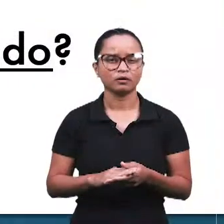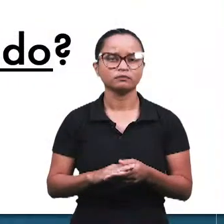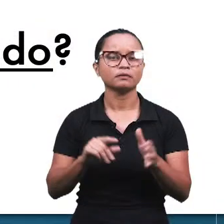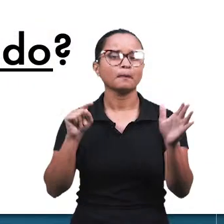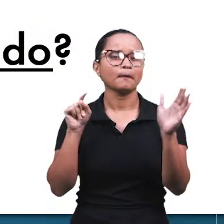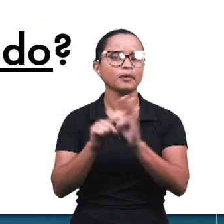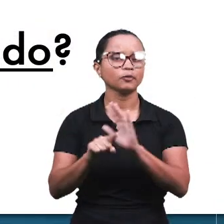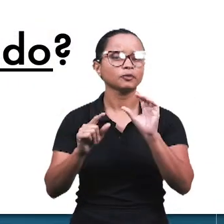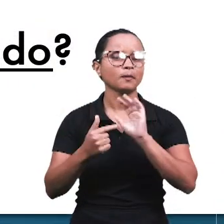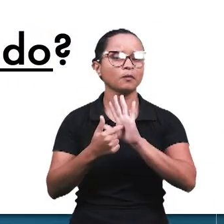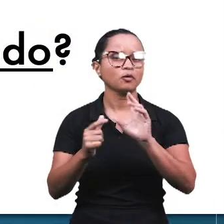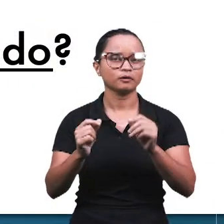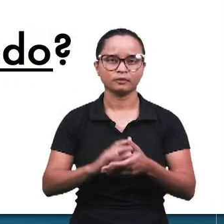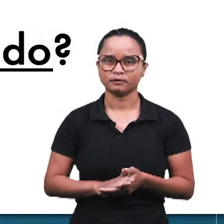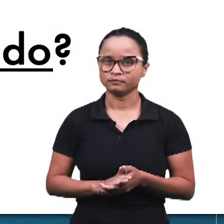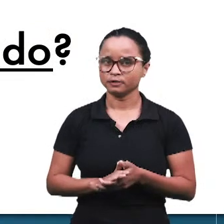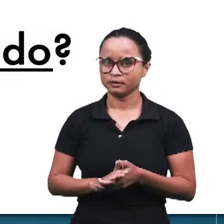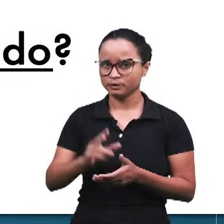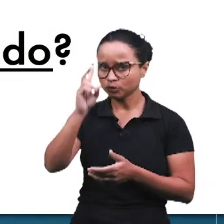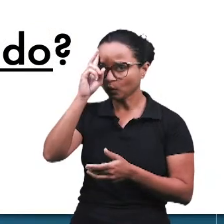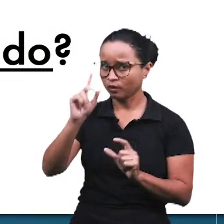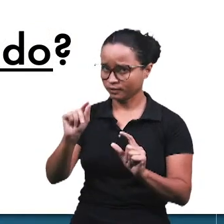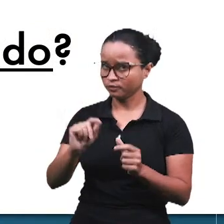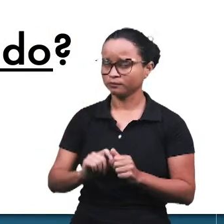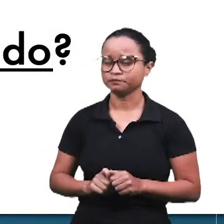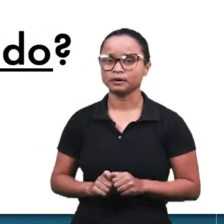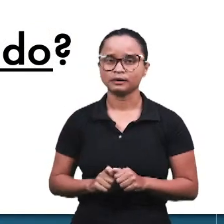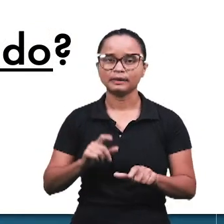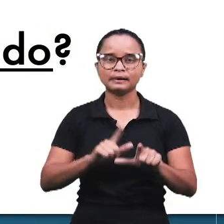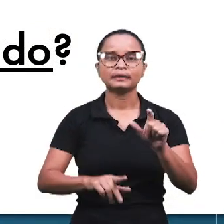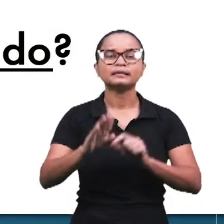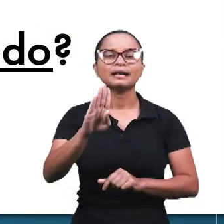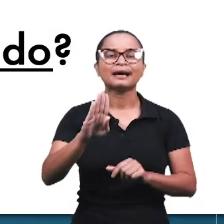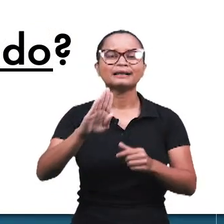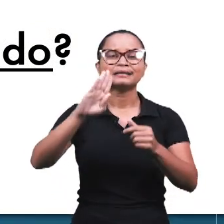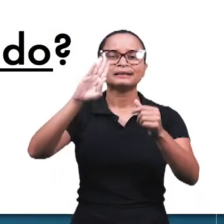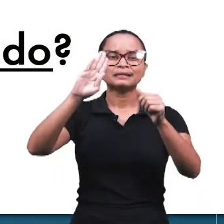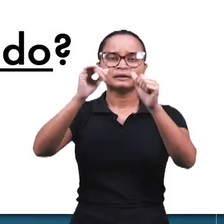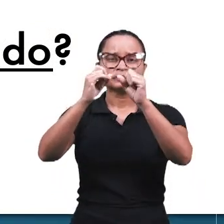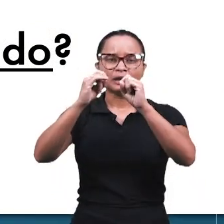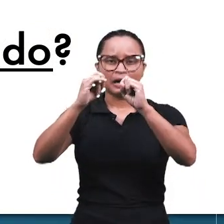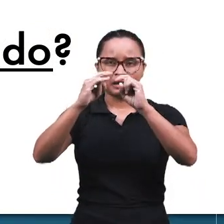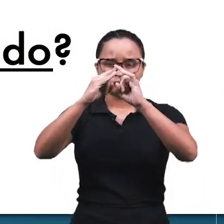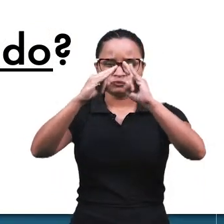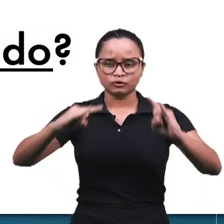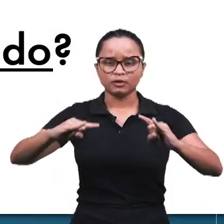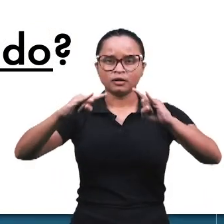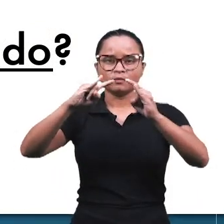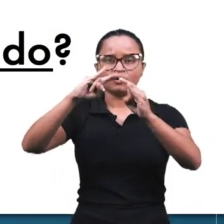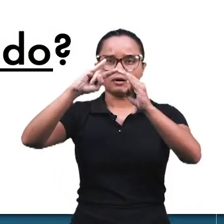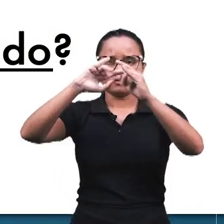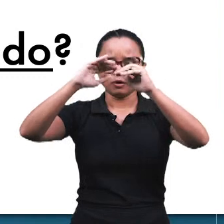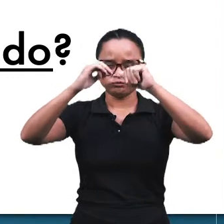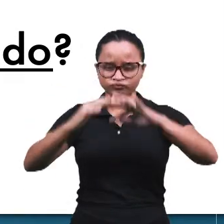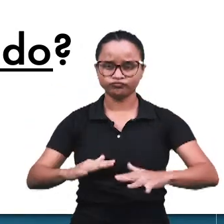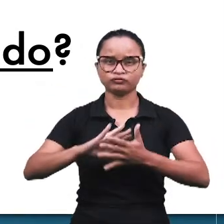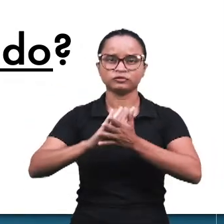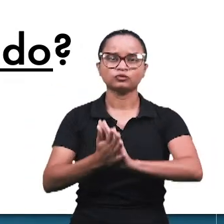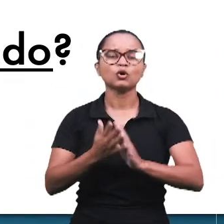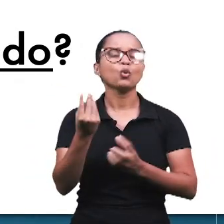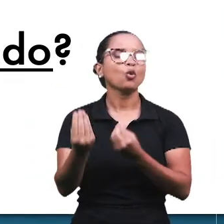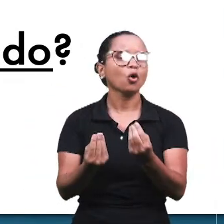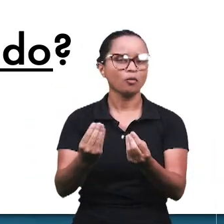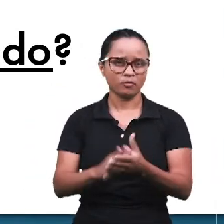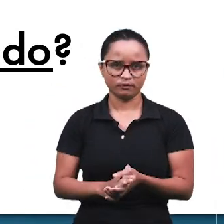assim: historicamente, letra A, como se deu a destruição, quer dizer, a destruição do templo? A